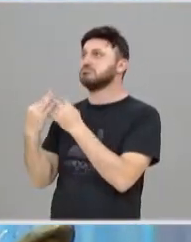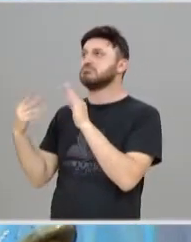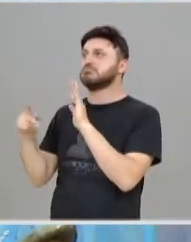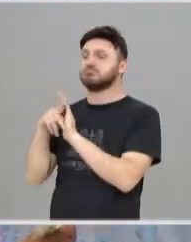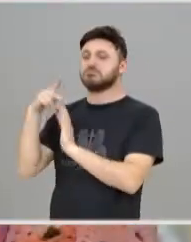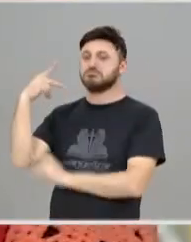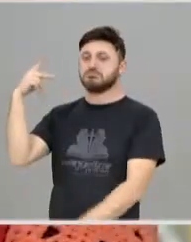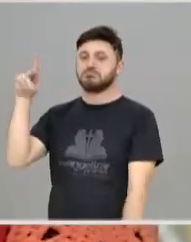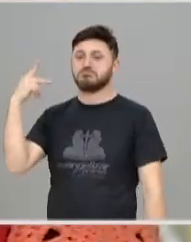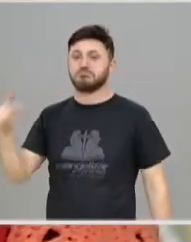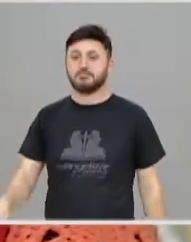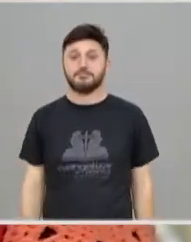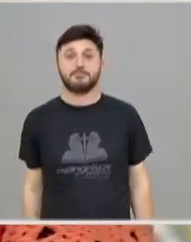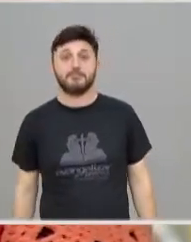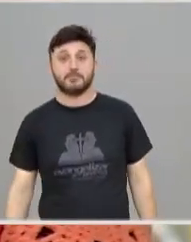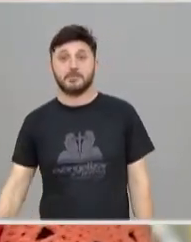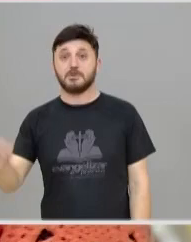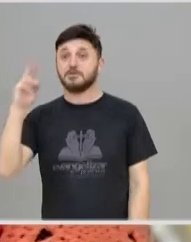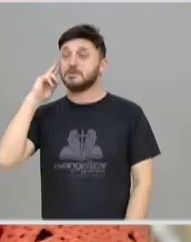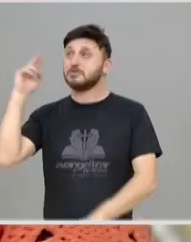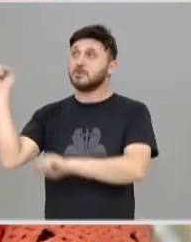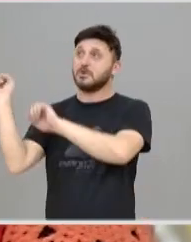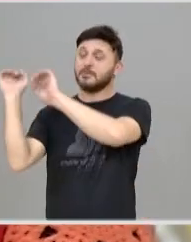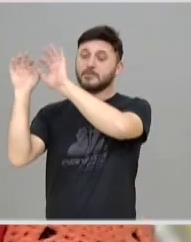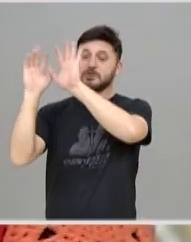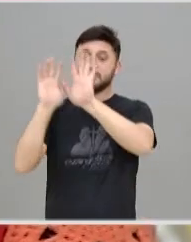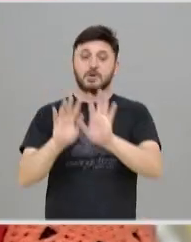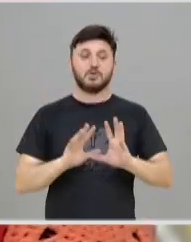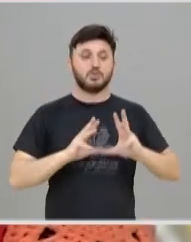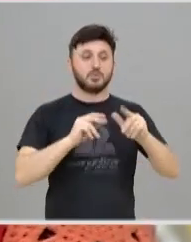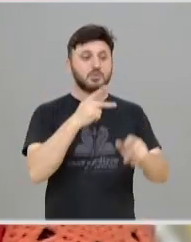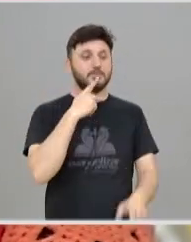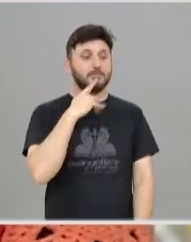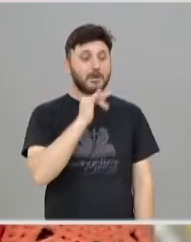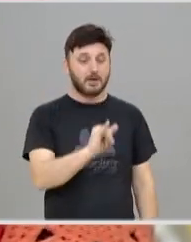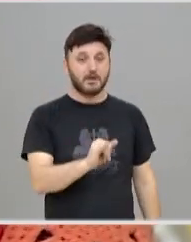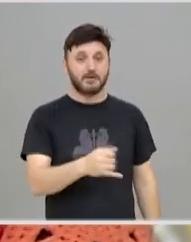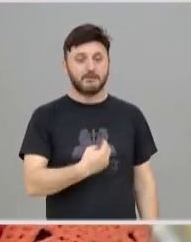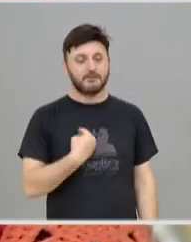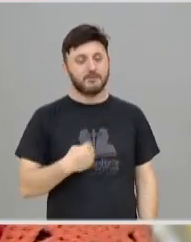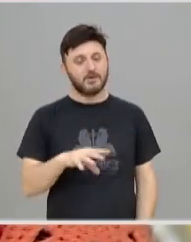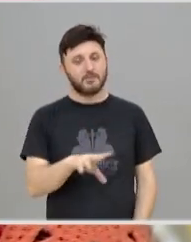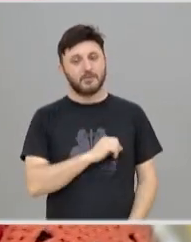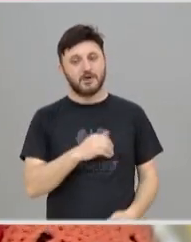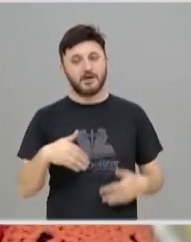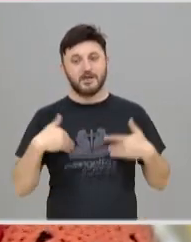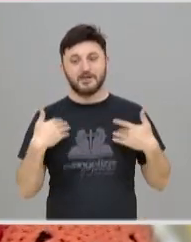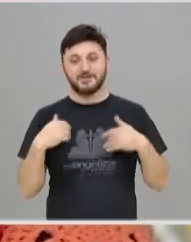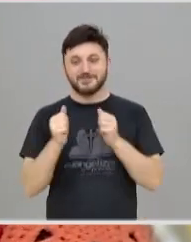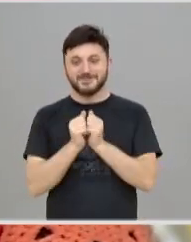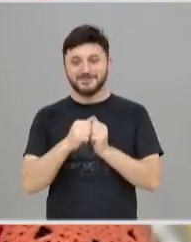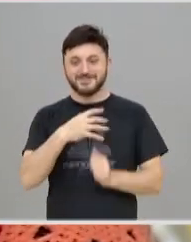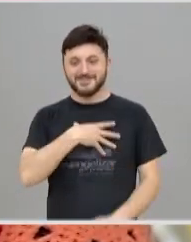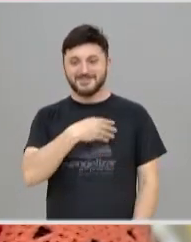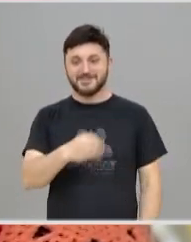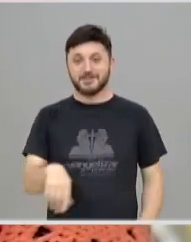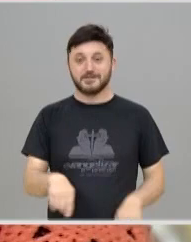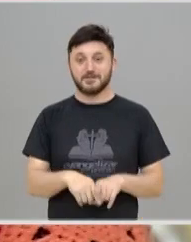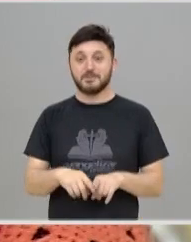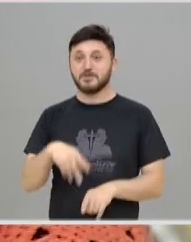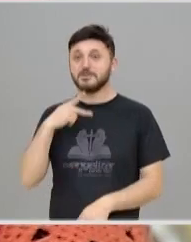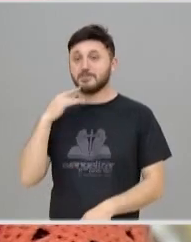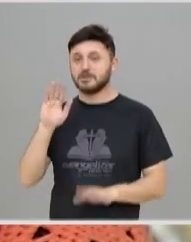vossa é. Senhor, abençoai os pais que vivam com amor e alegria junto aos filhos e aos